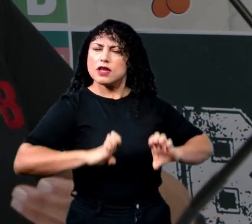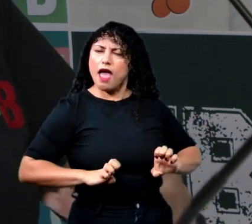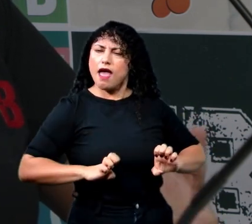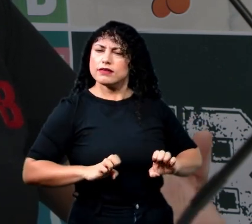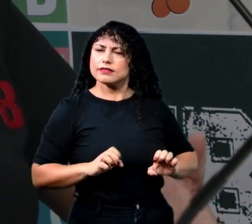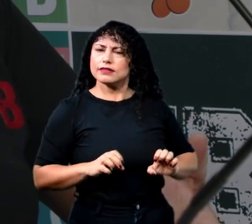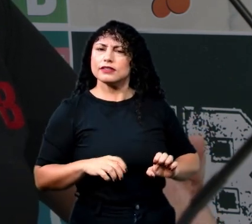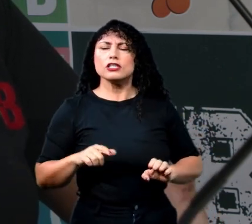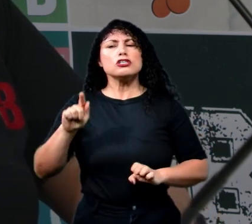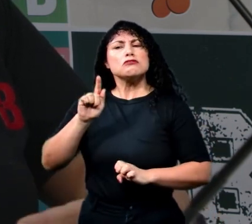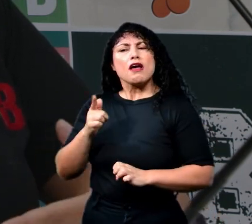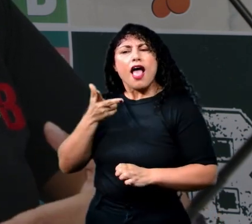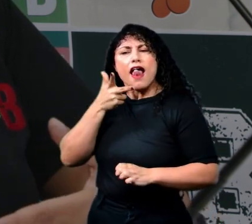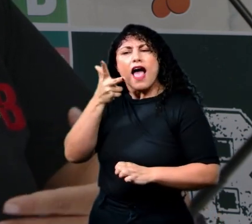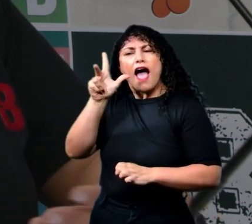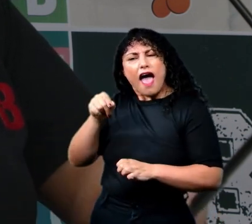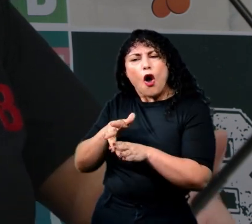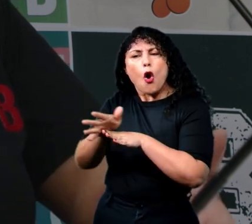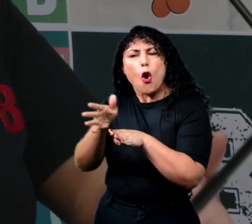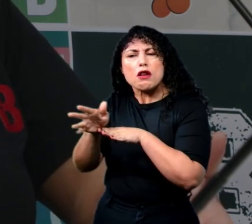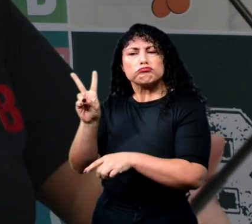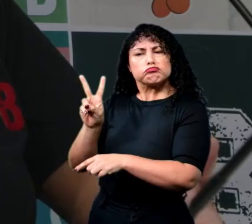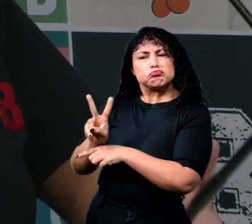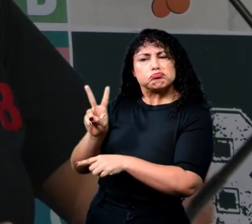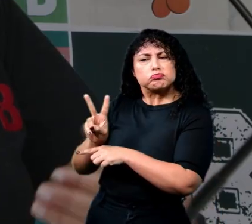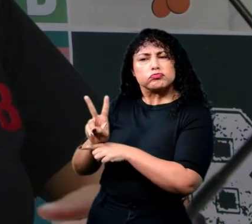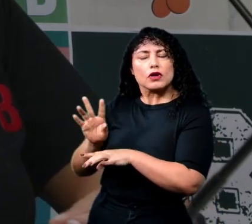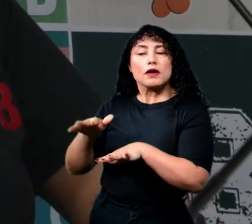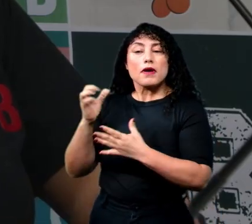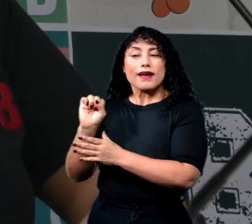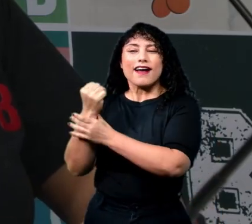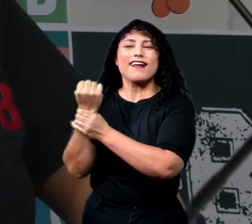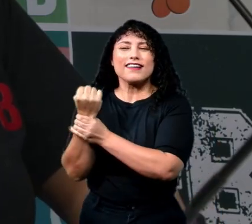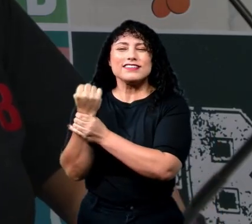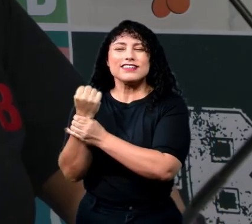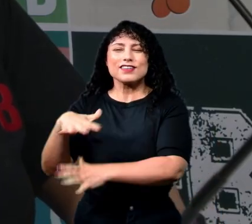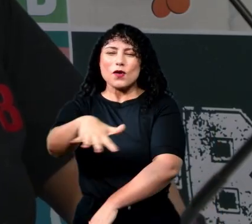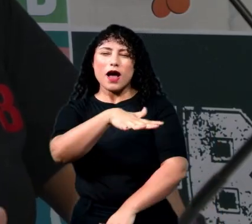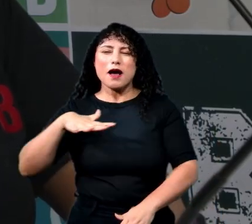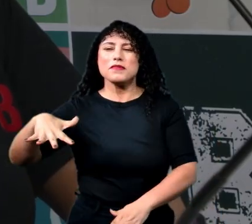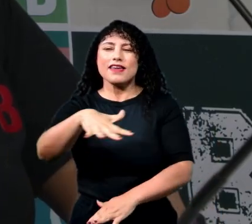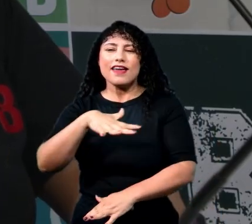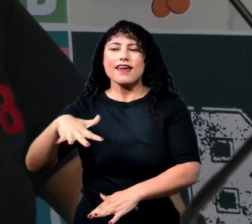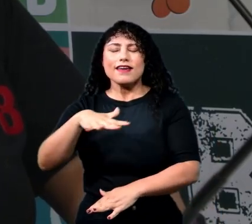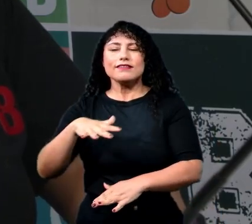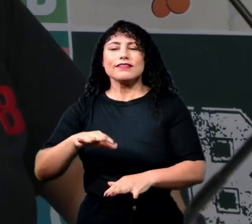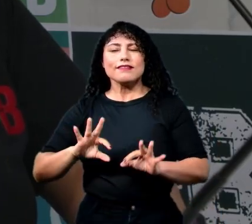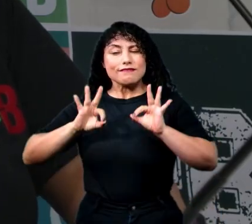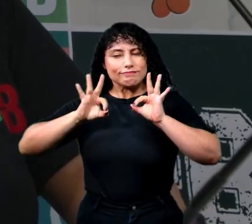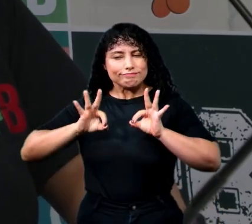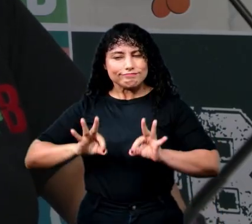Ela geralmente é mais orientativa, preventiva, para garantir que o ambiente esteja realmente íntegro,